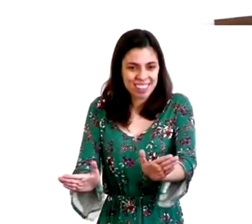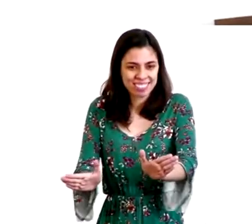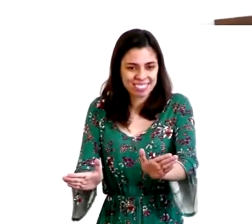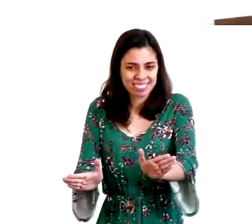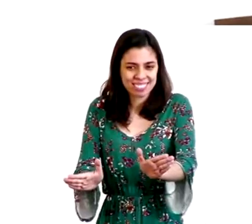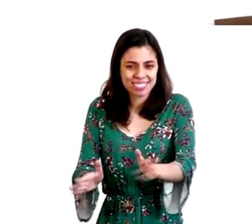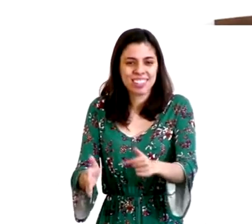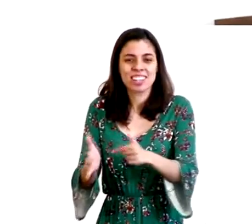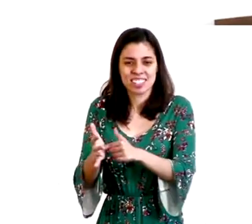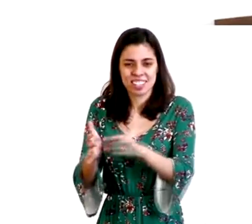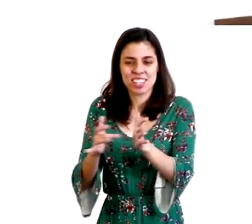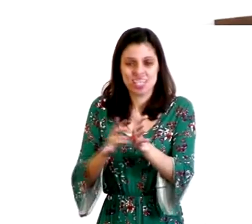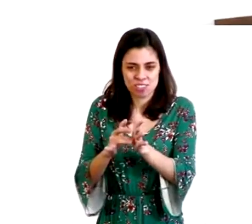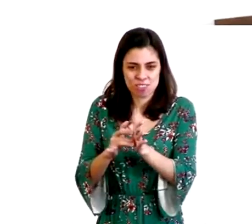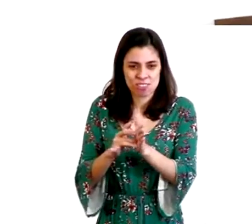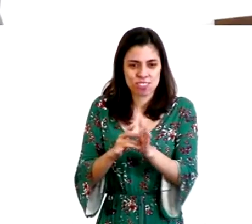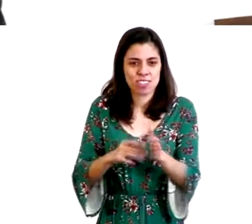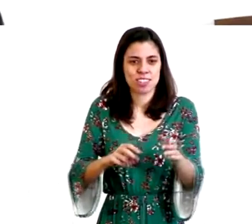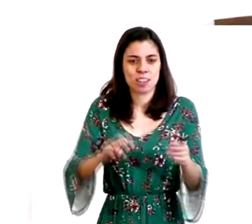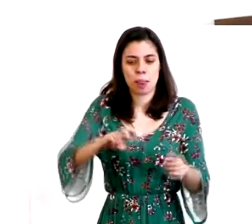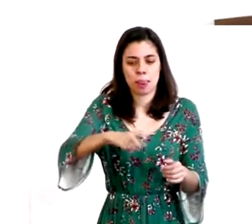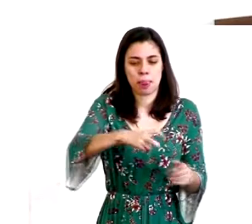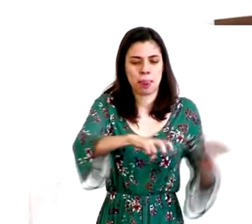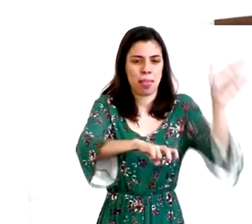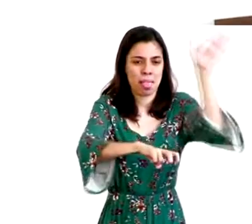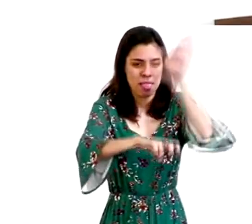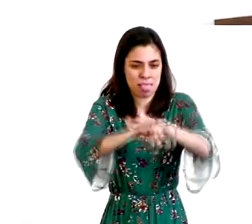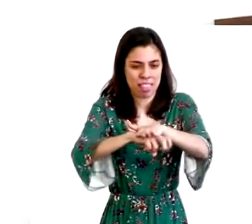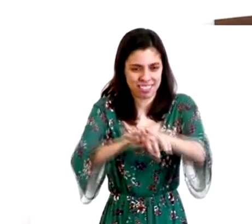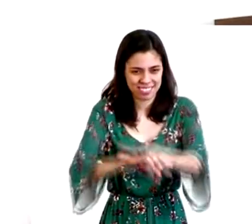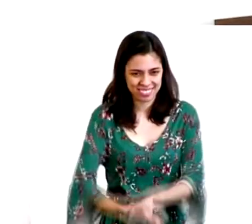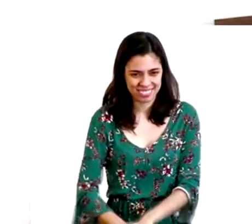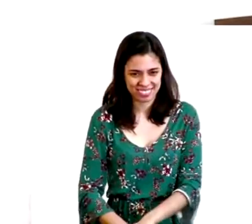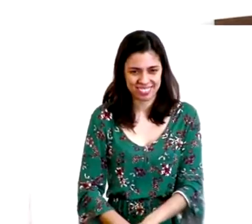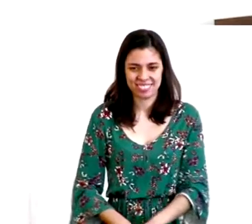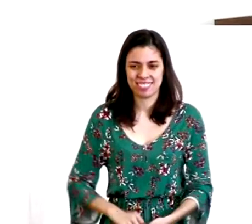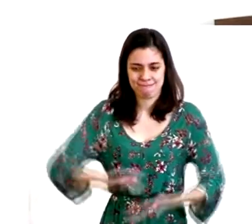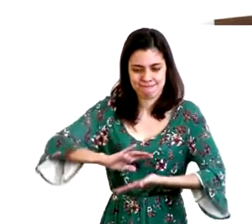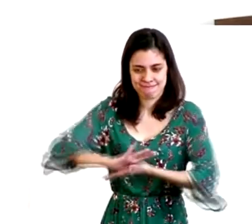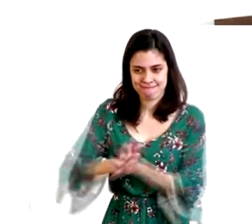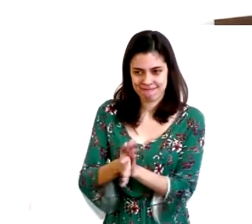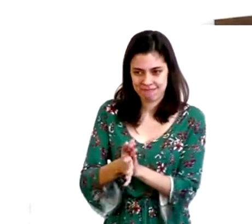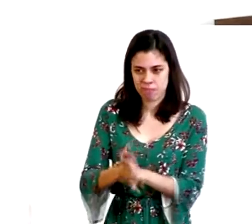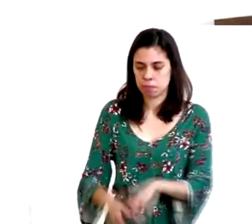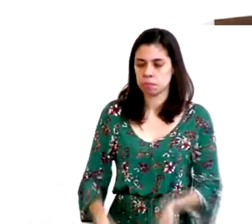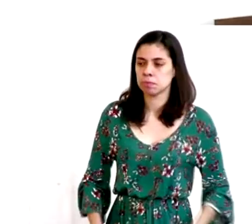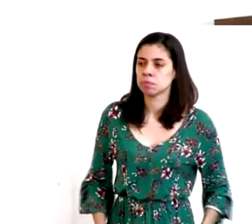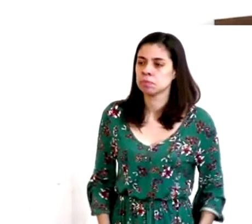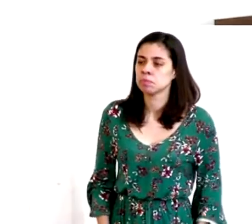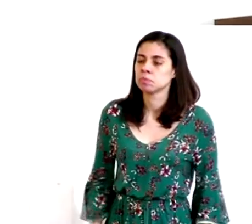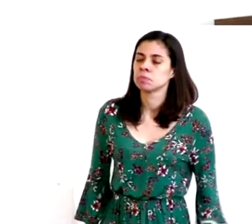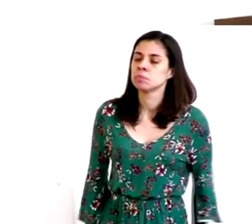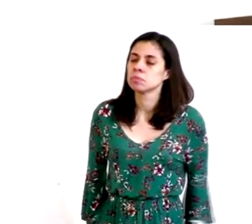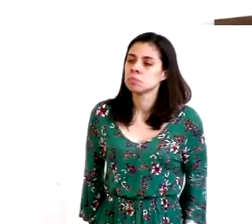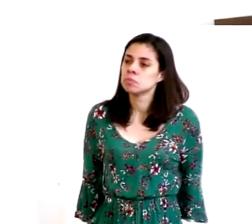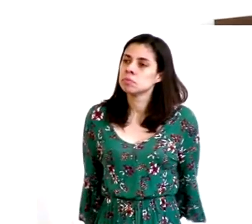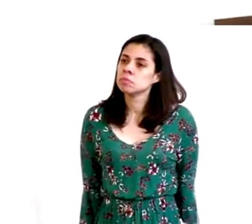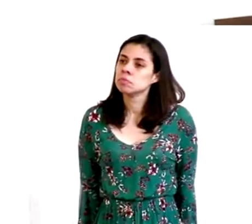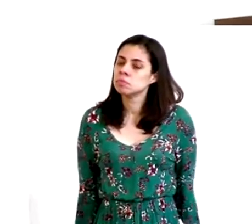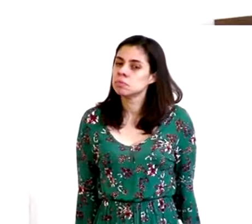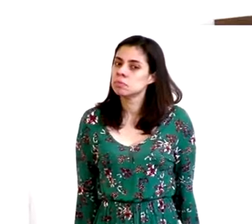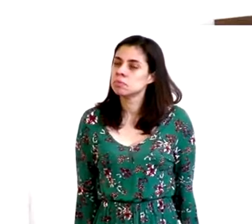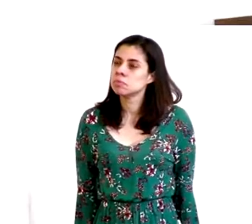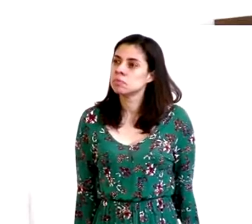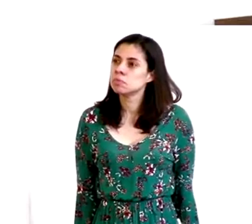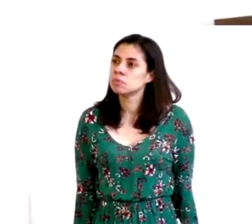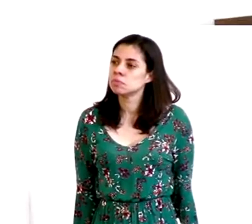de Pedro no Evangelho de Mateus que nos fornece a revelação a respeito de quem é este